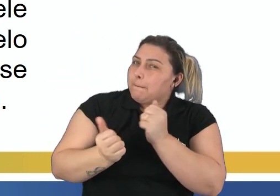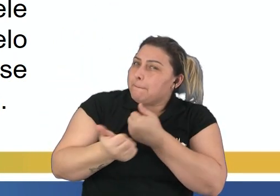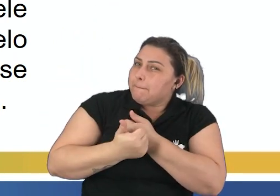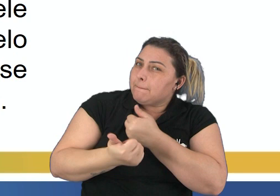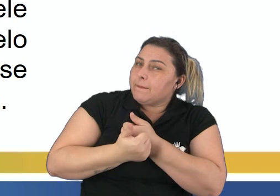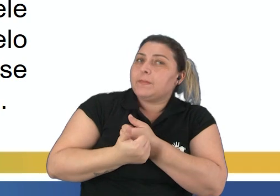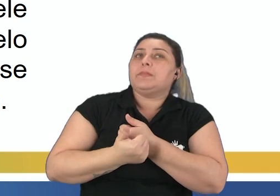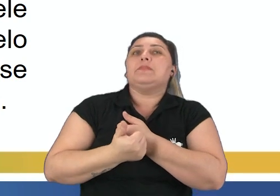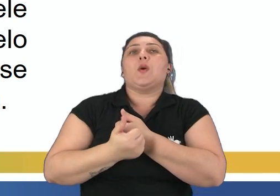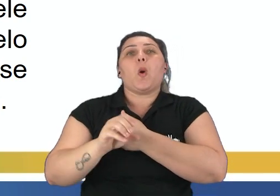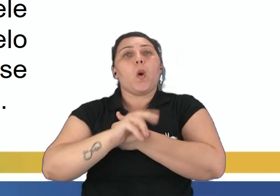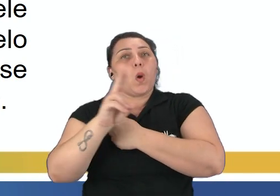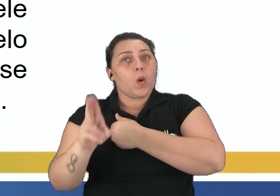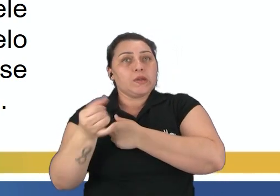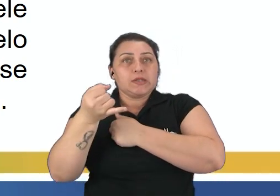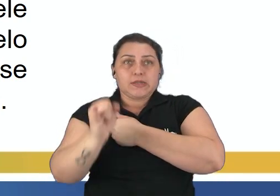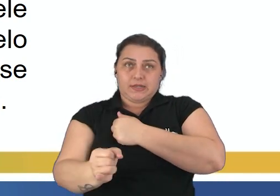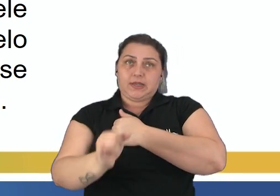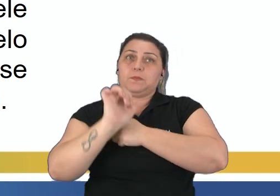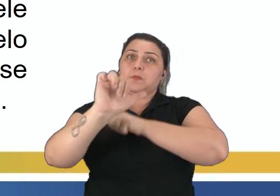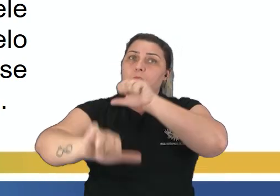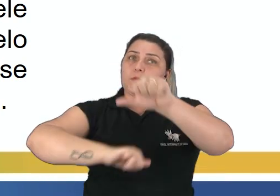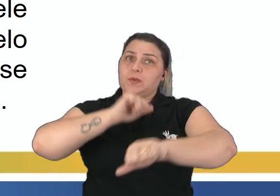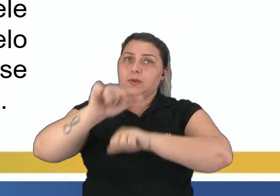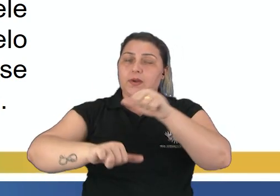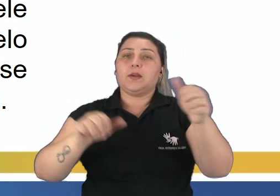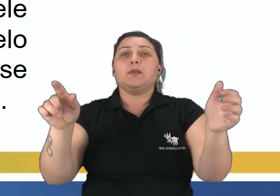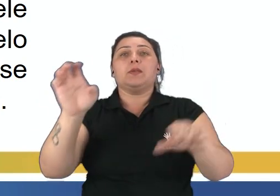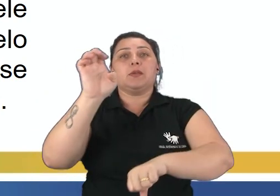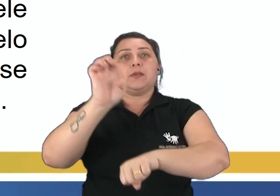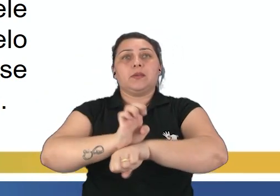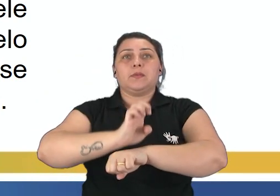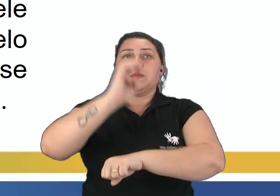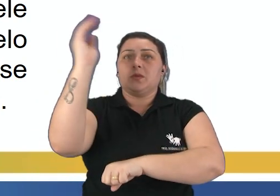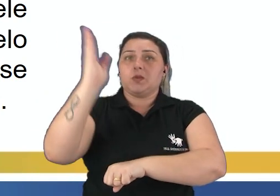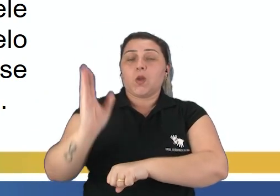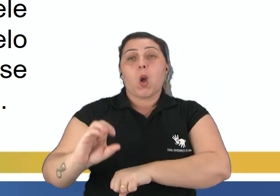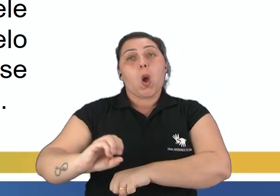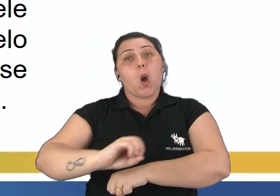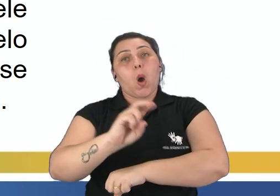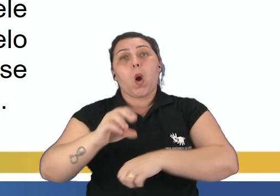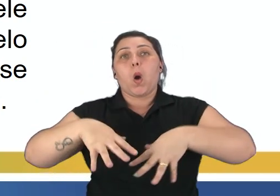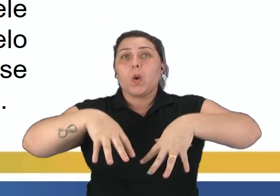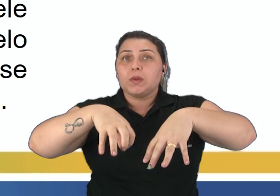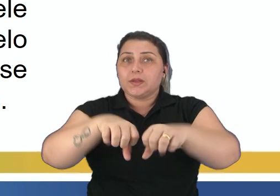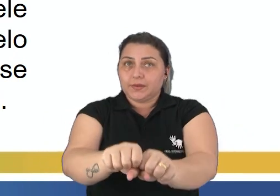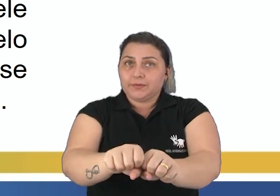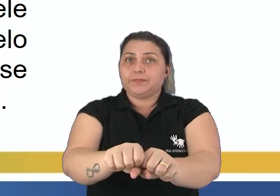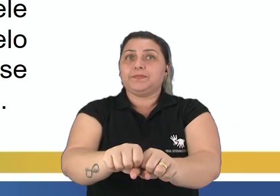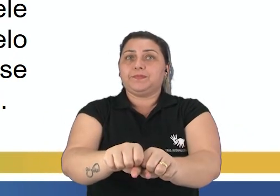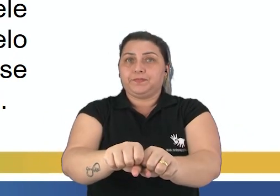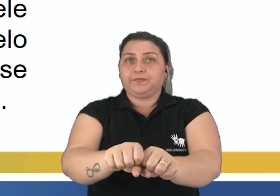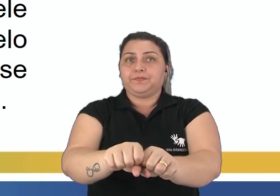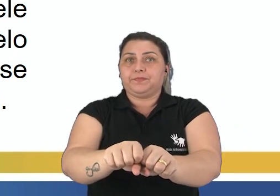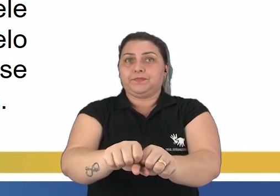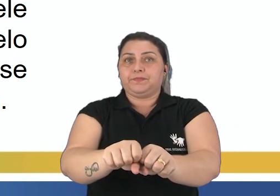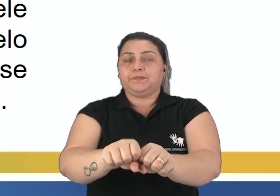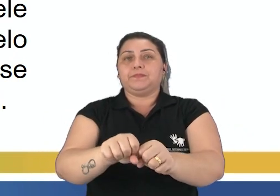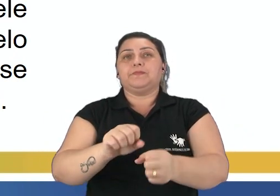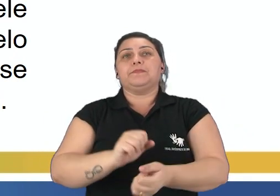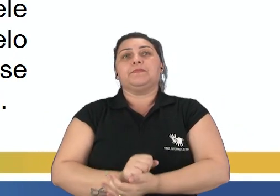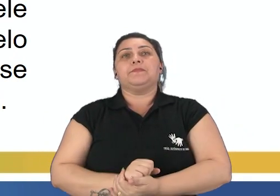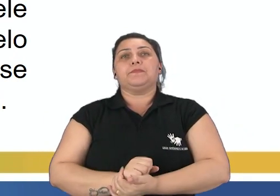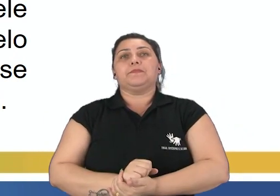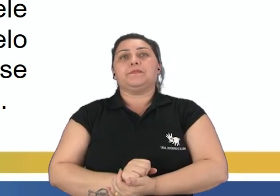coladinho. Ou se ele se tornaria um estado, ou ainda se seria comandado pelo